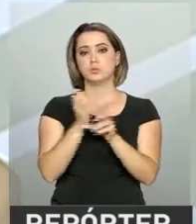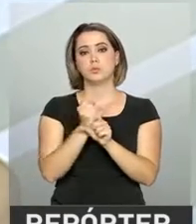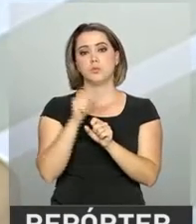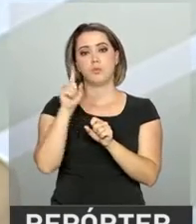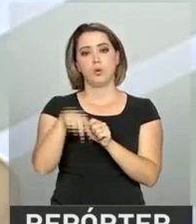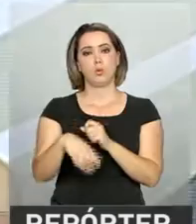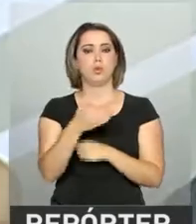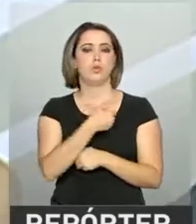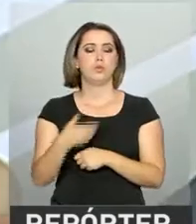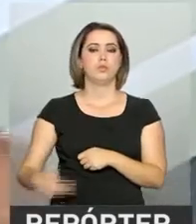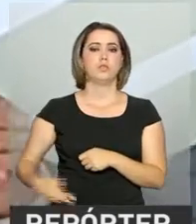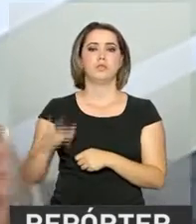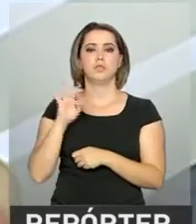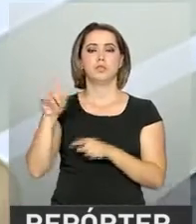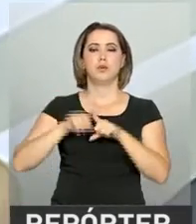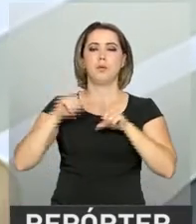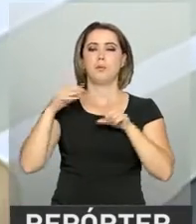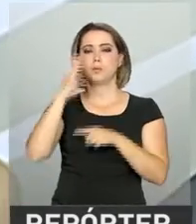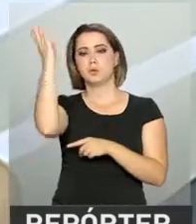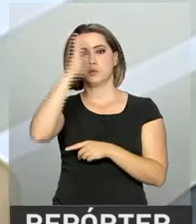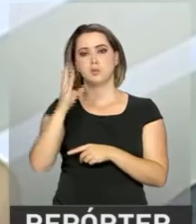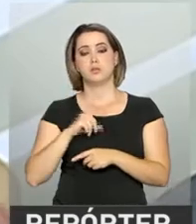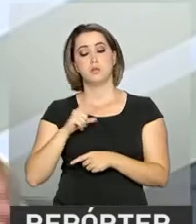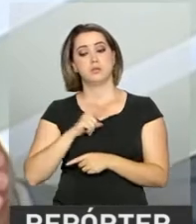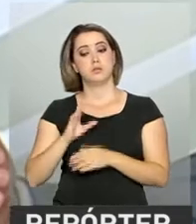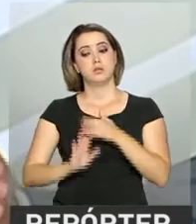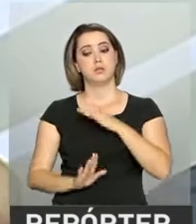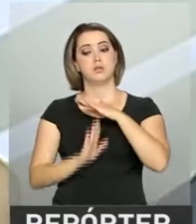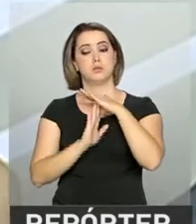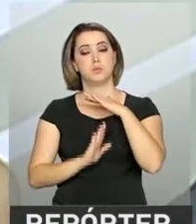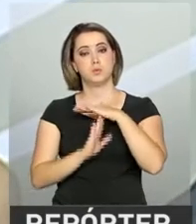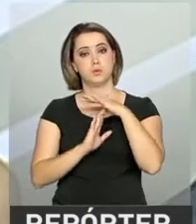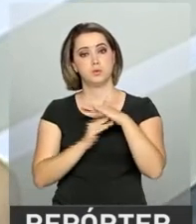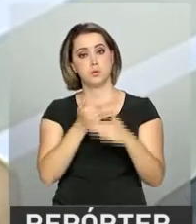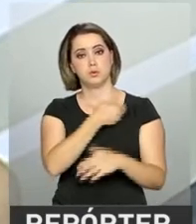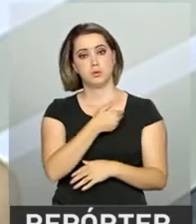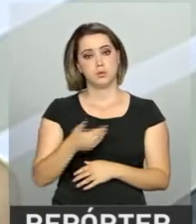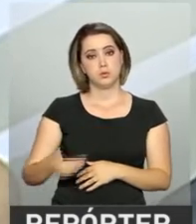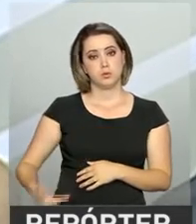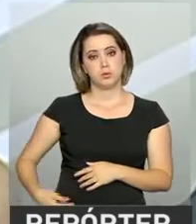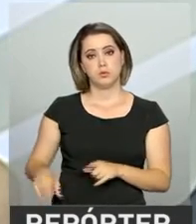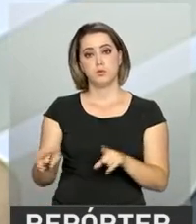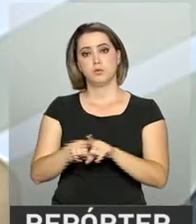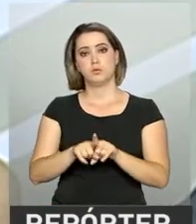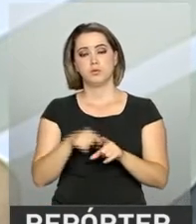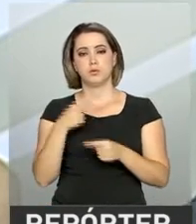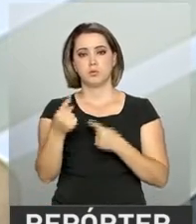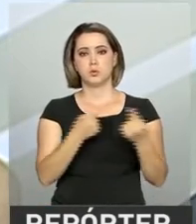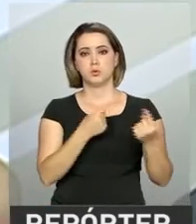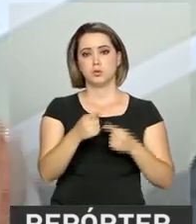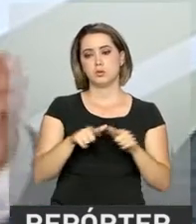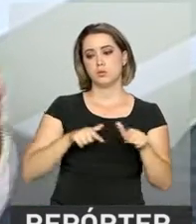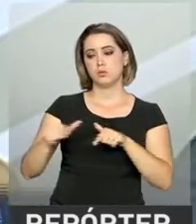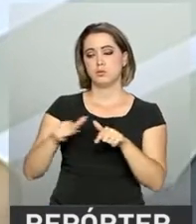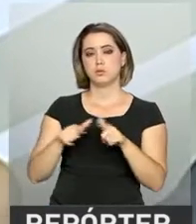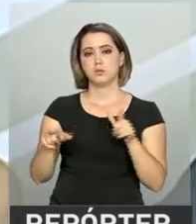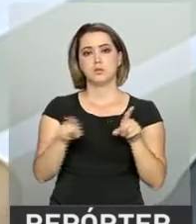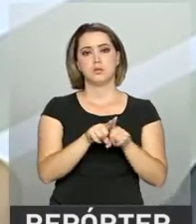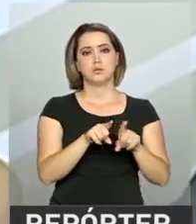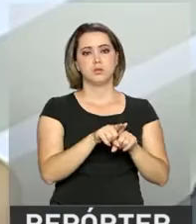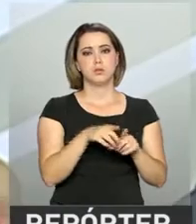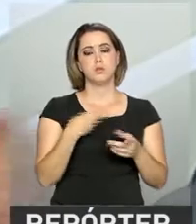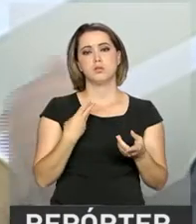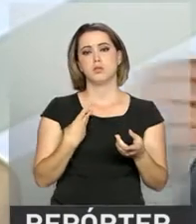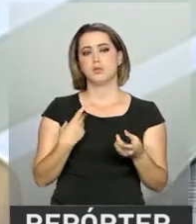União no desafio nacional teremos um teto tanto para os servidores da União como dos Estados dos Municípios também para